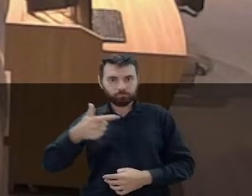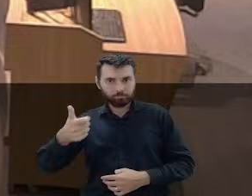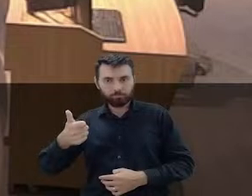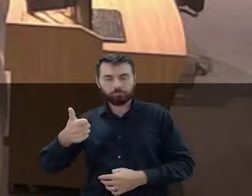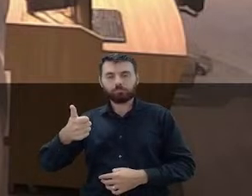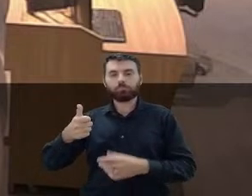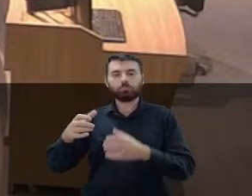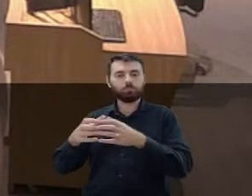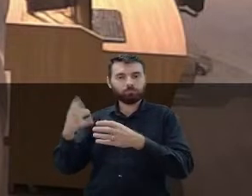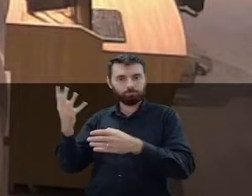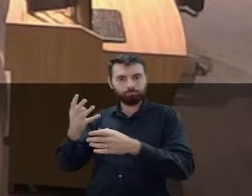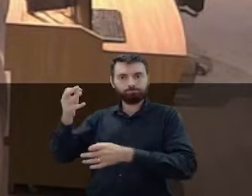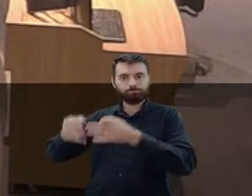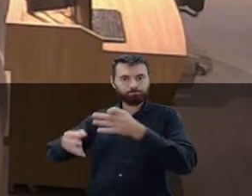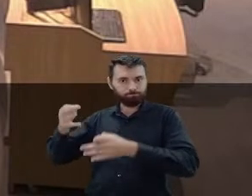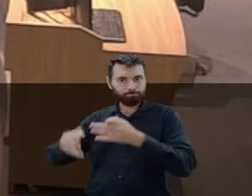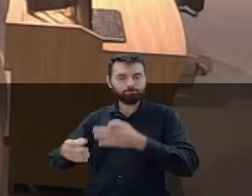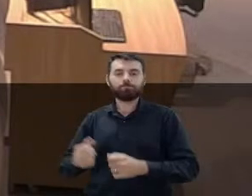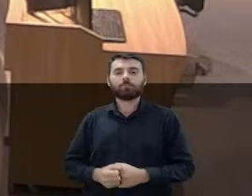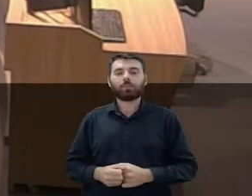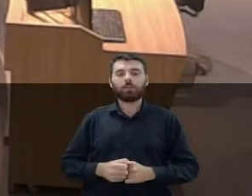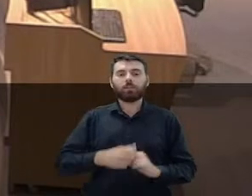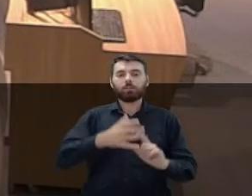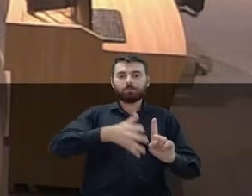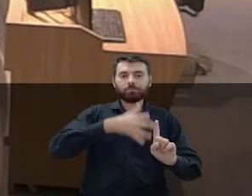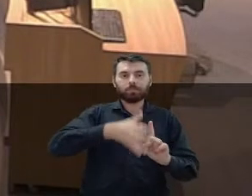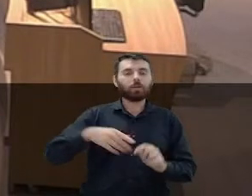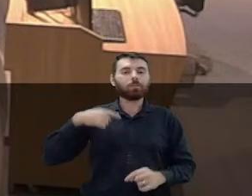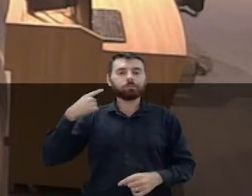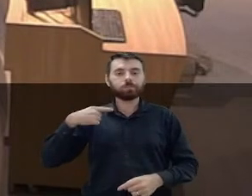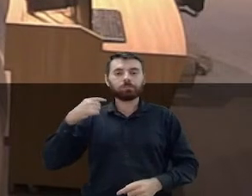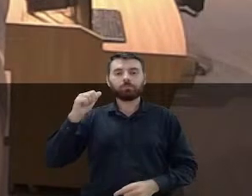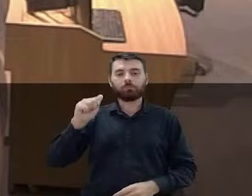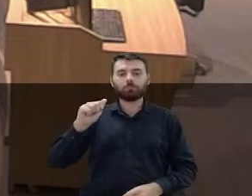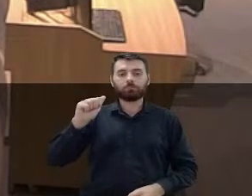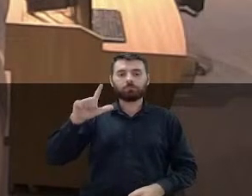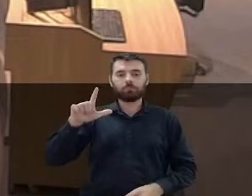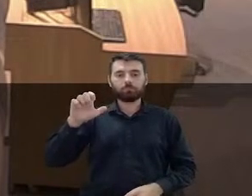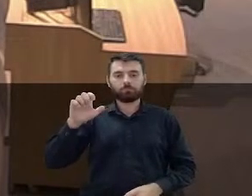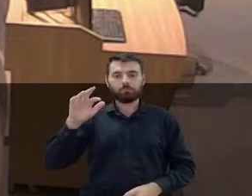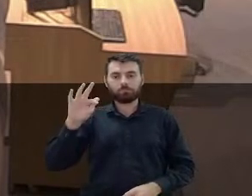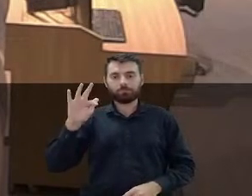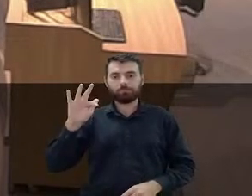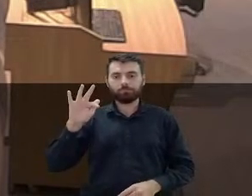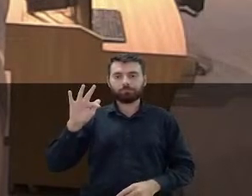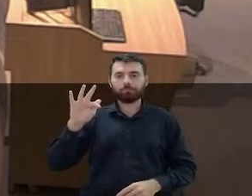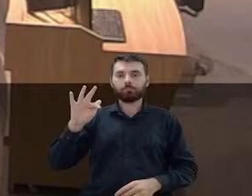para sustentação oral, doutor Aleph Vitacir Nunes, advogado da agravante.